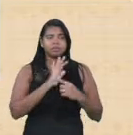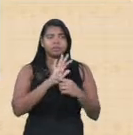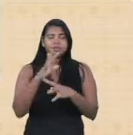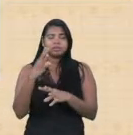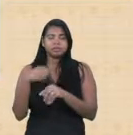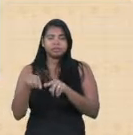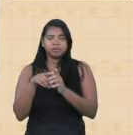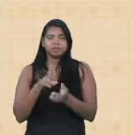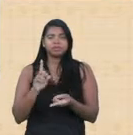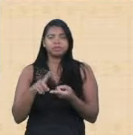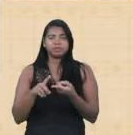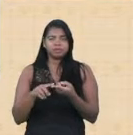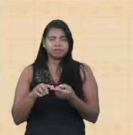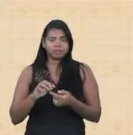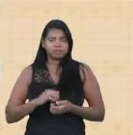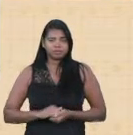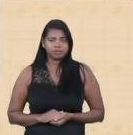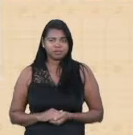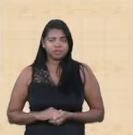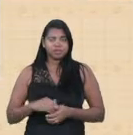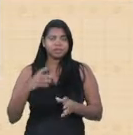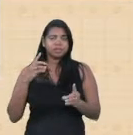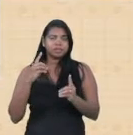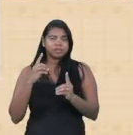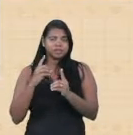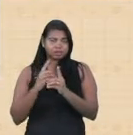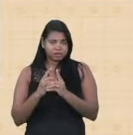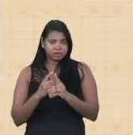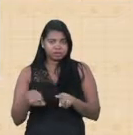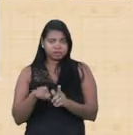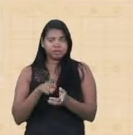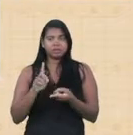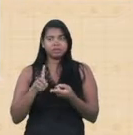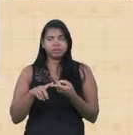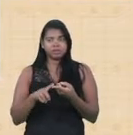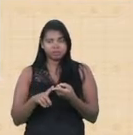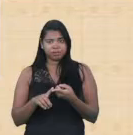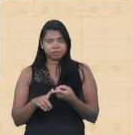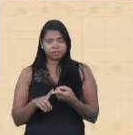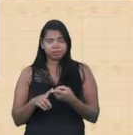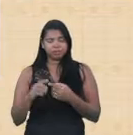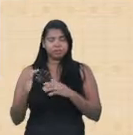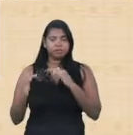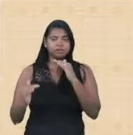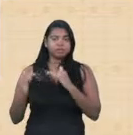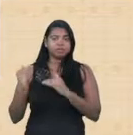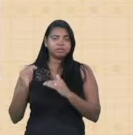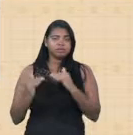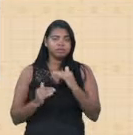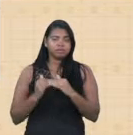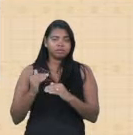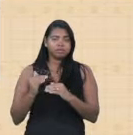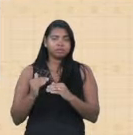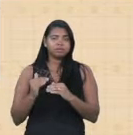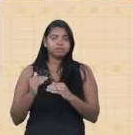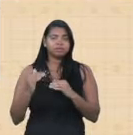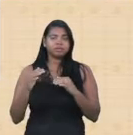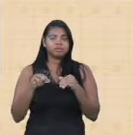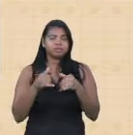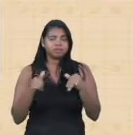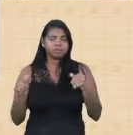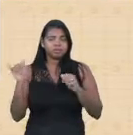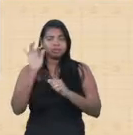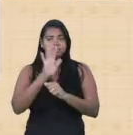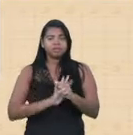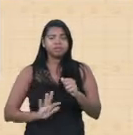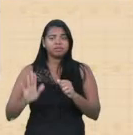decomposição, inevitavelmente, você vai encontrar uma componente que se tornará paralela ao campo magnético, e a gente já viu na